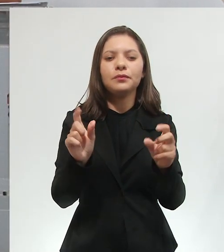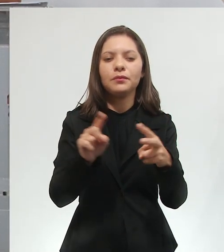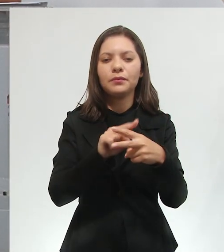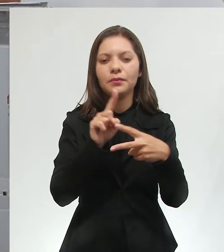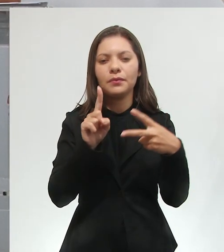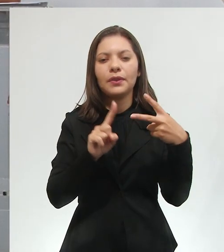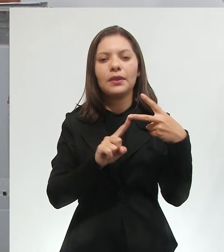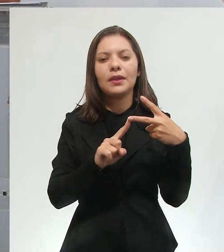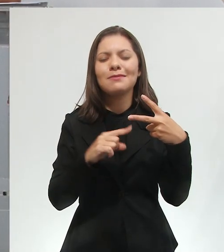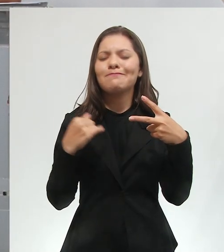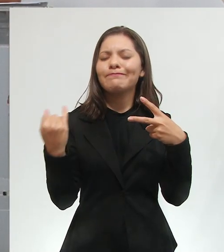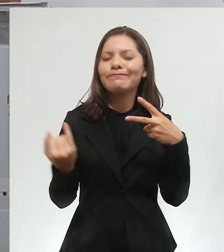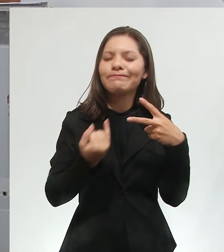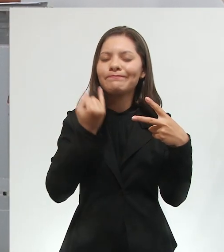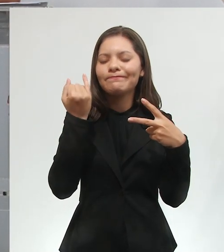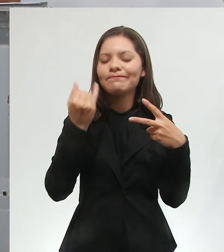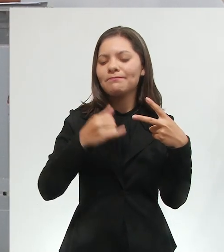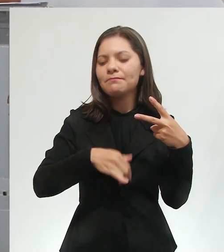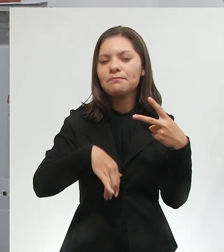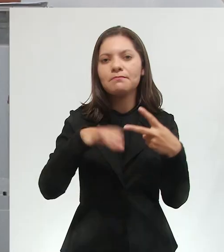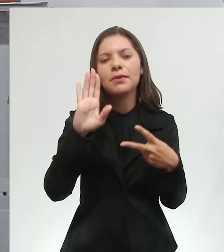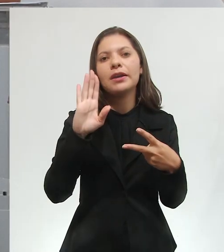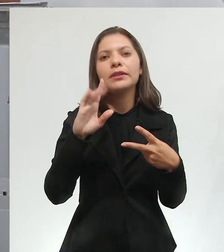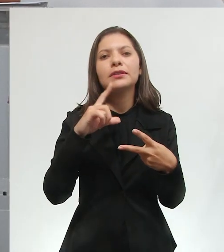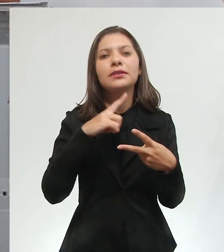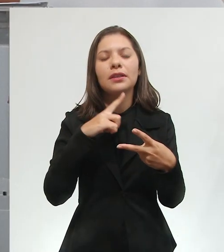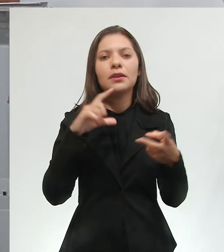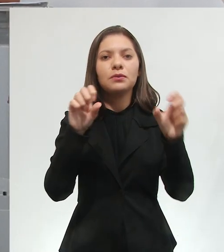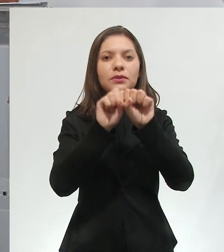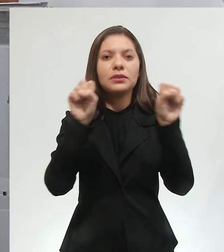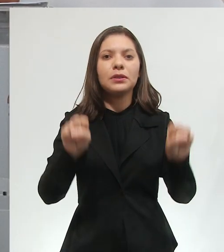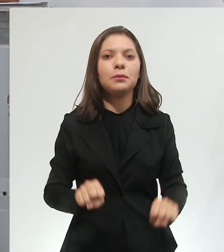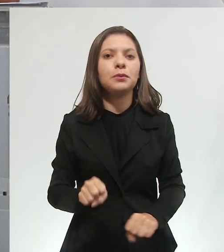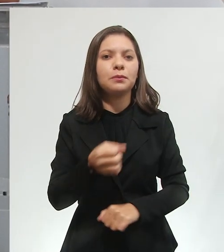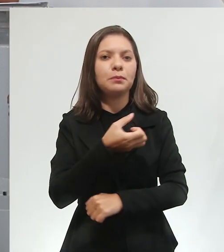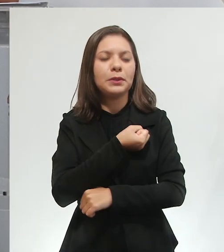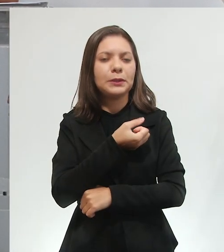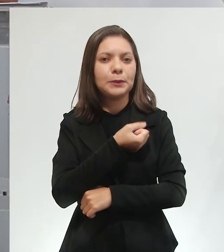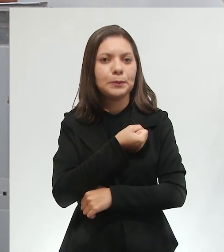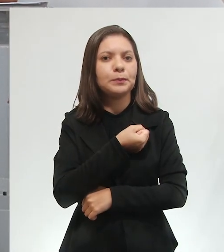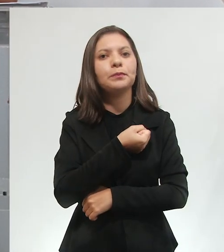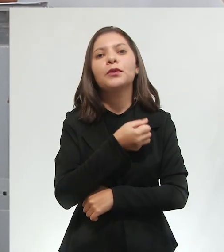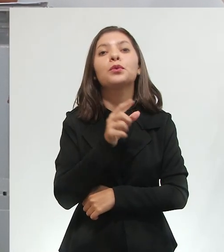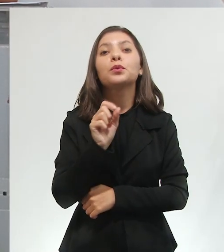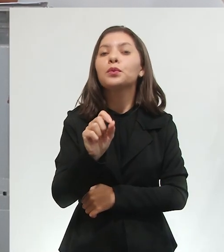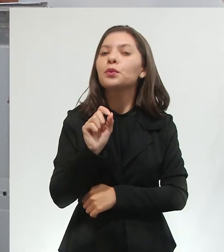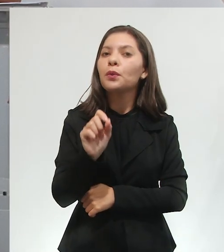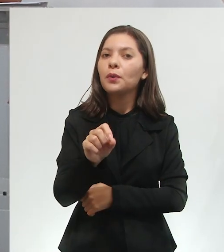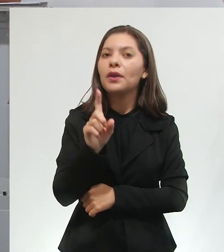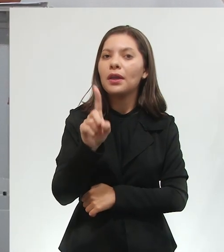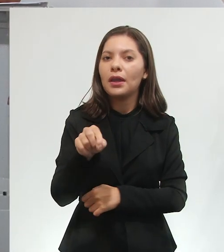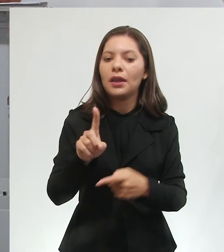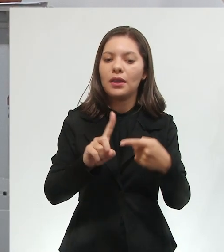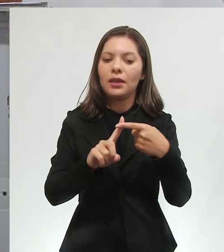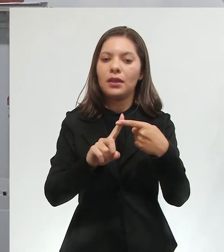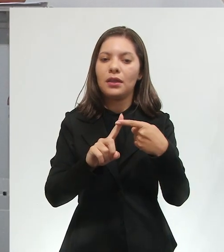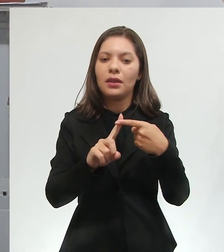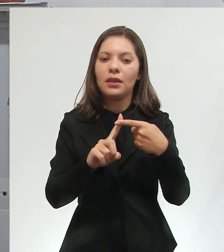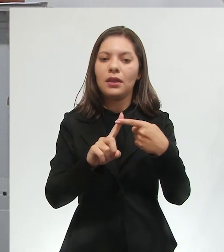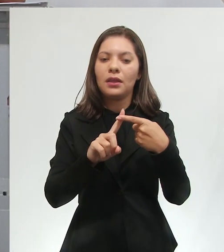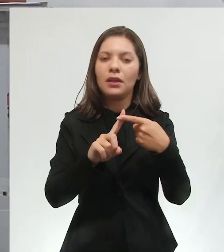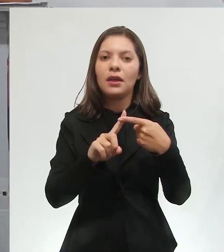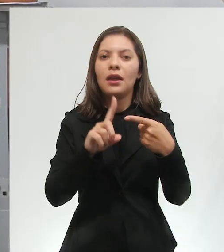princípios fundamentais que nós temos no sistema de numeração decimal, que é o sistema aditivo e o